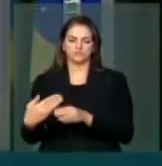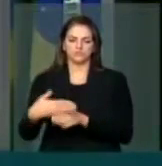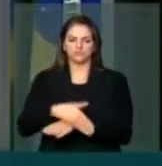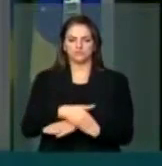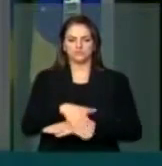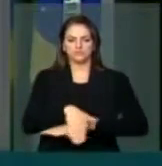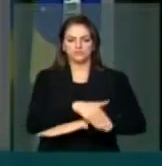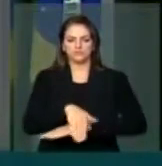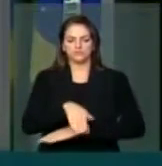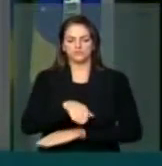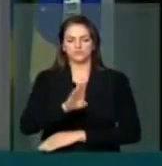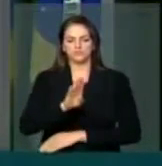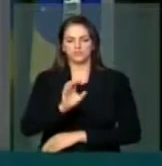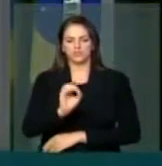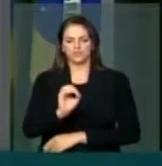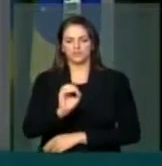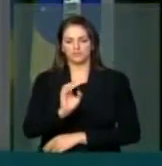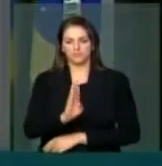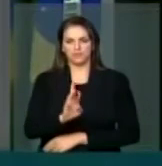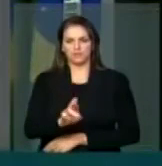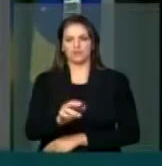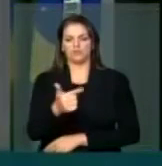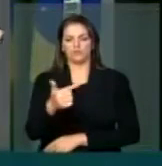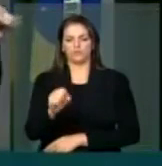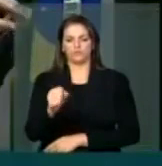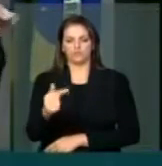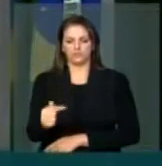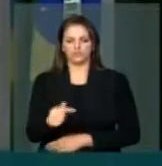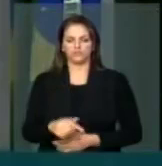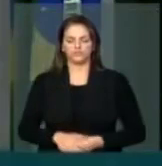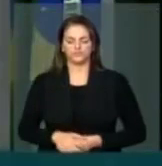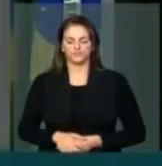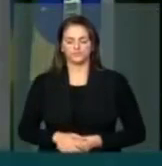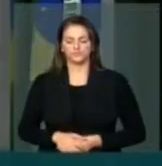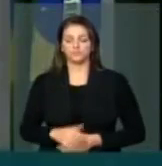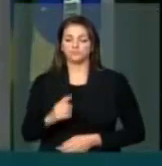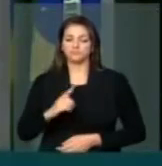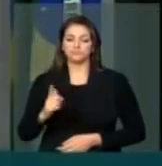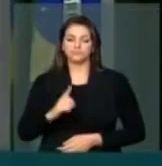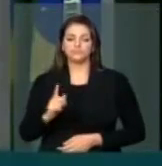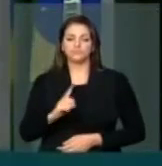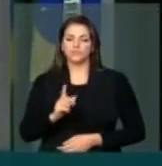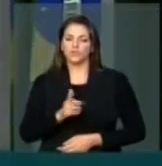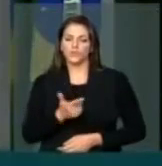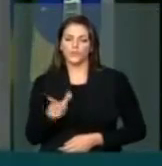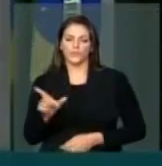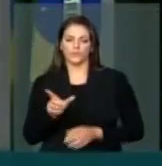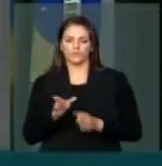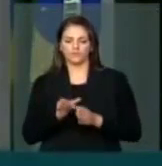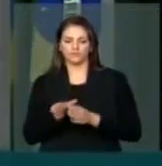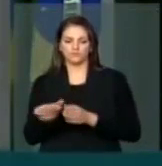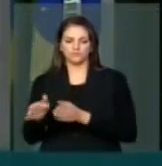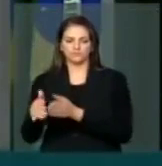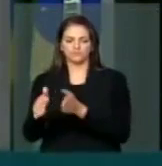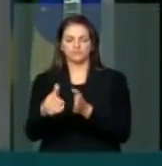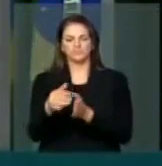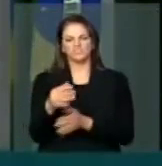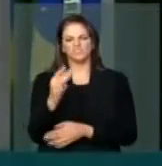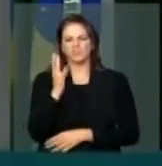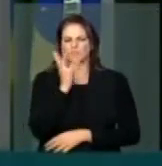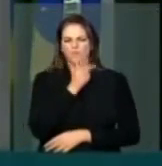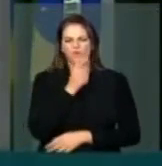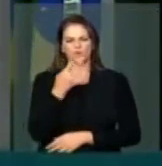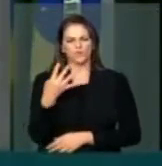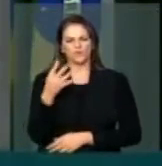Um pequeno desvio de 12 quilômetros, porque hoje o pessoal está passando lá pela Vila Clara, passando por uma balsa e leva às vezes 4, 5 horas